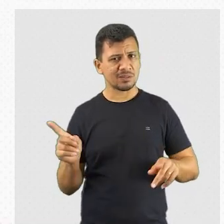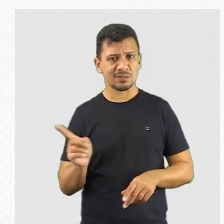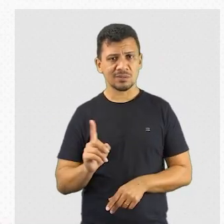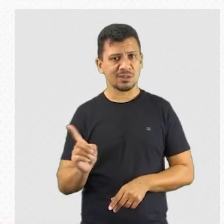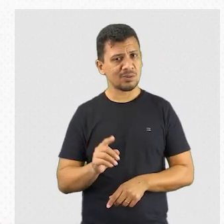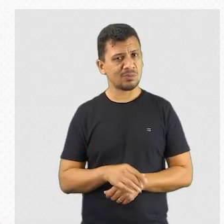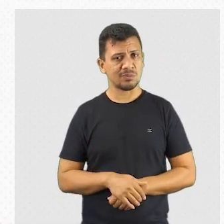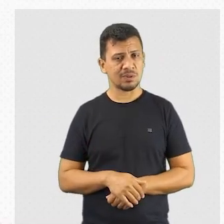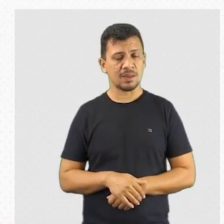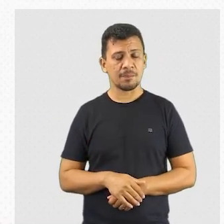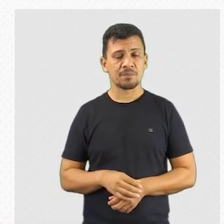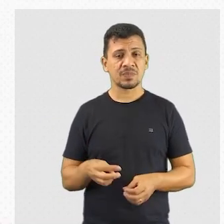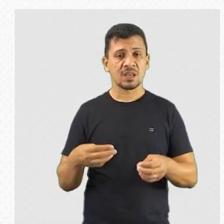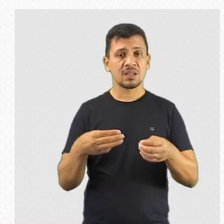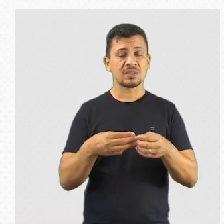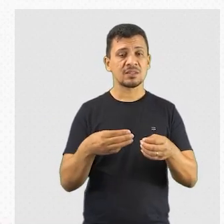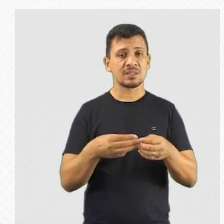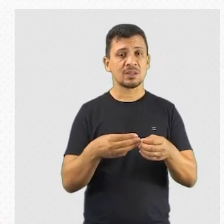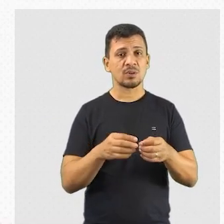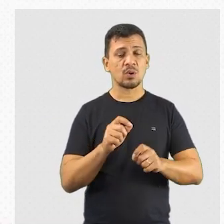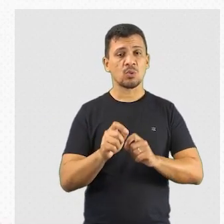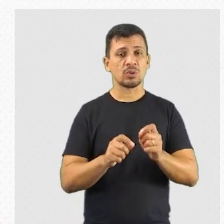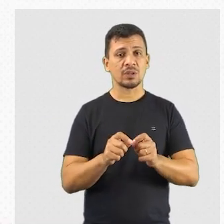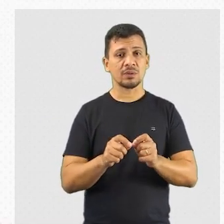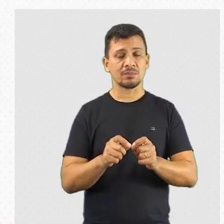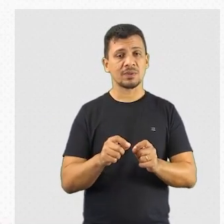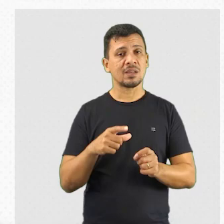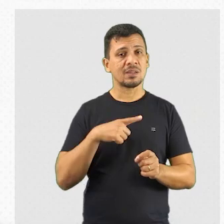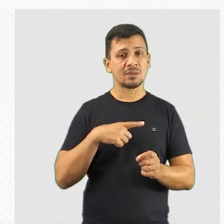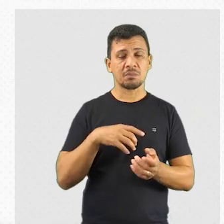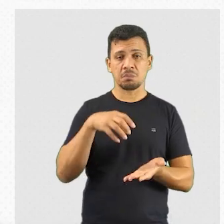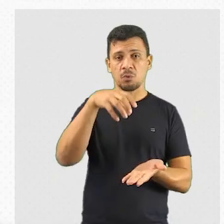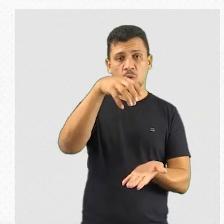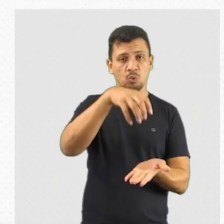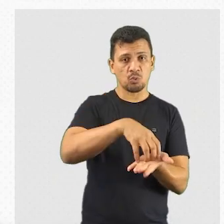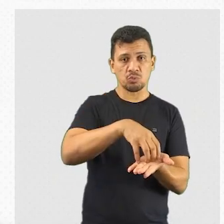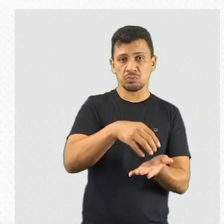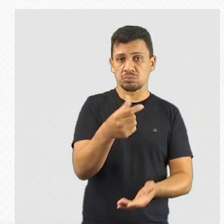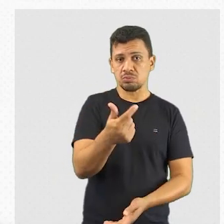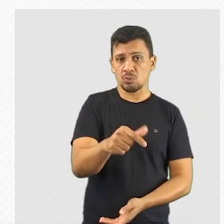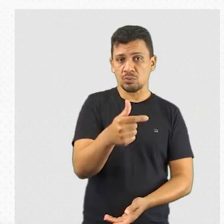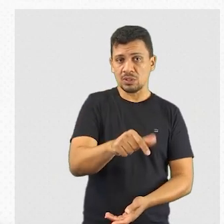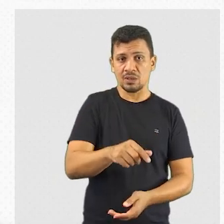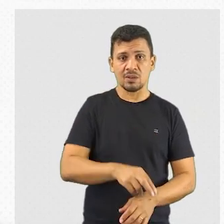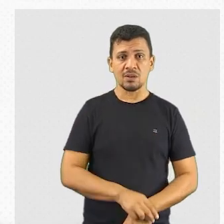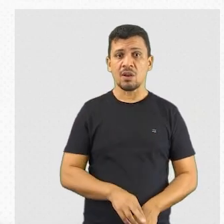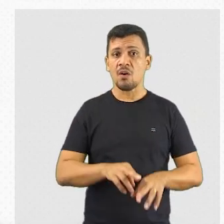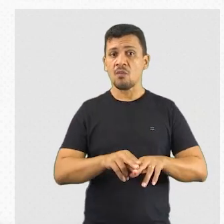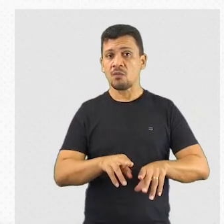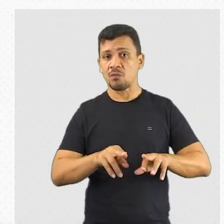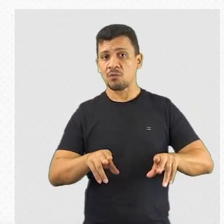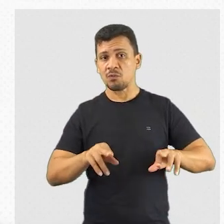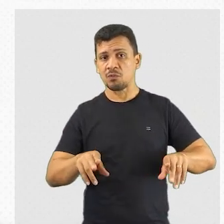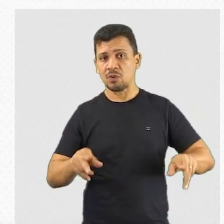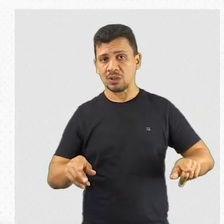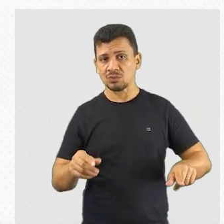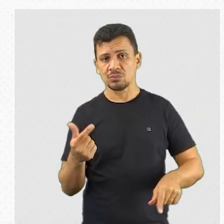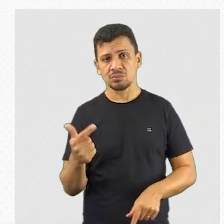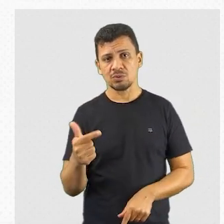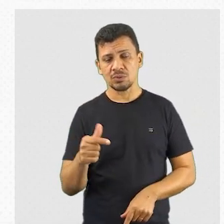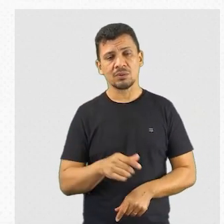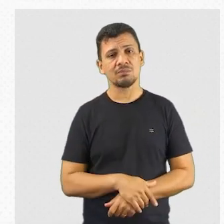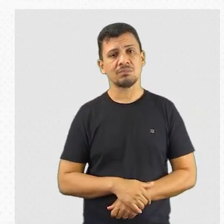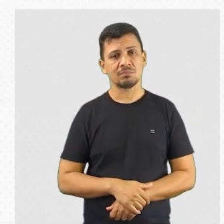exemplo, as células procariontes, elas possuem organelas, mas não um conjunto tão vasto assim de organelas como as células